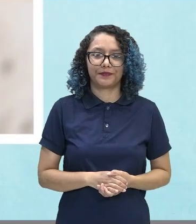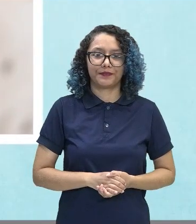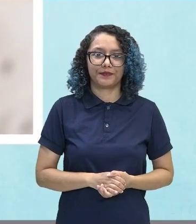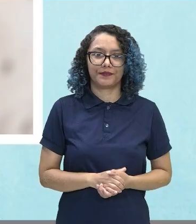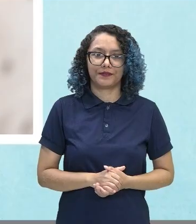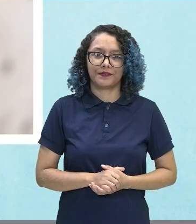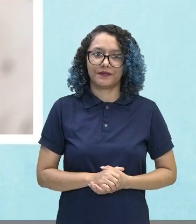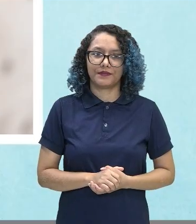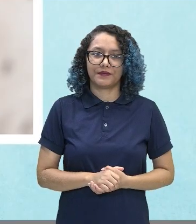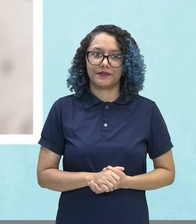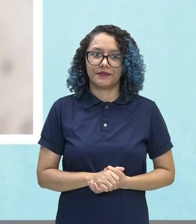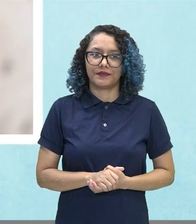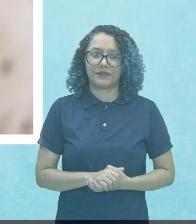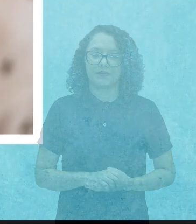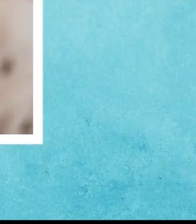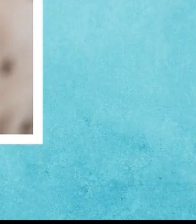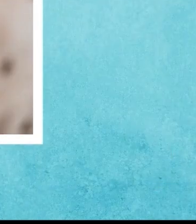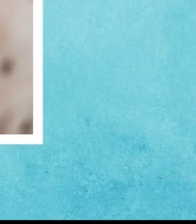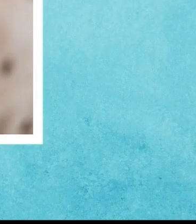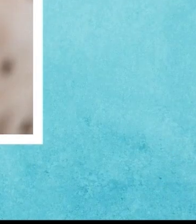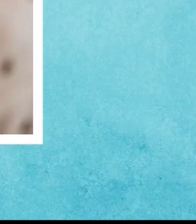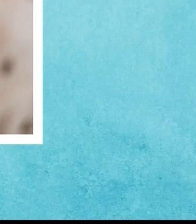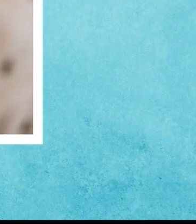Facts, facts,